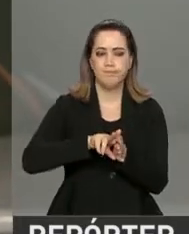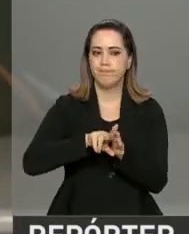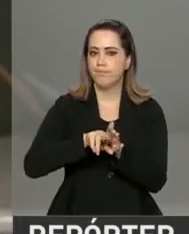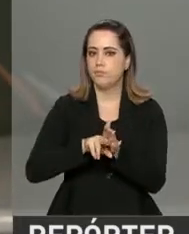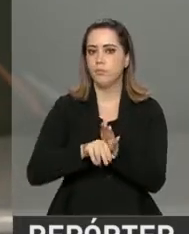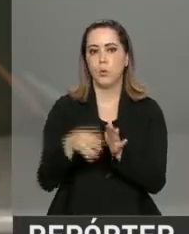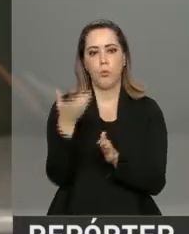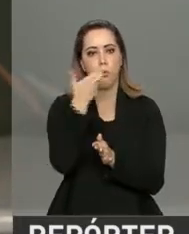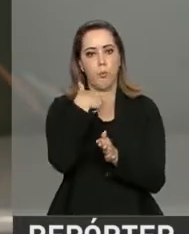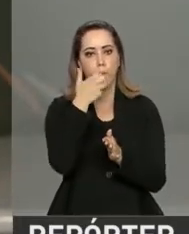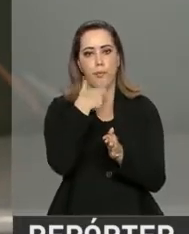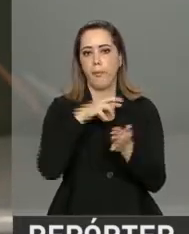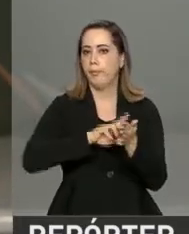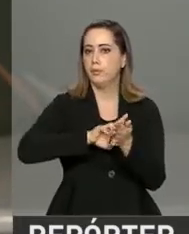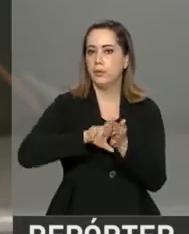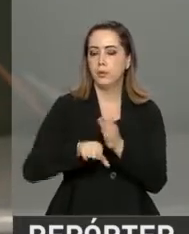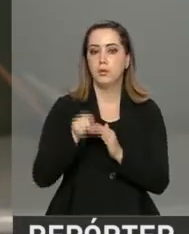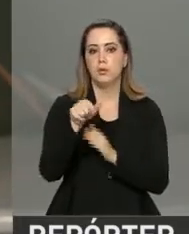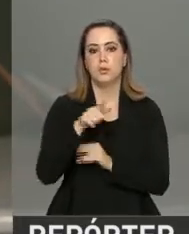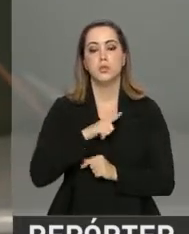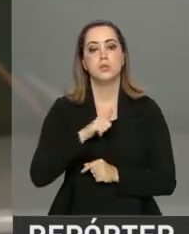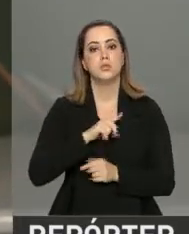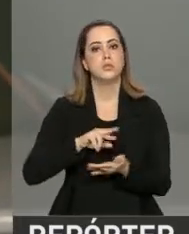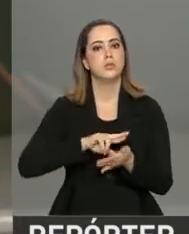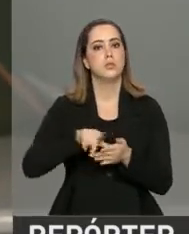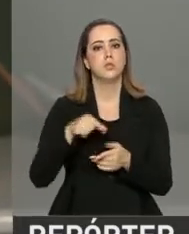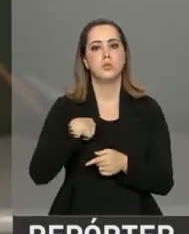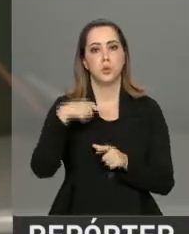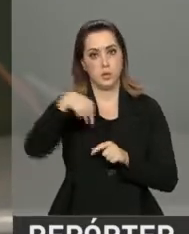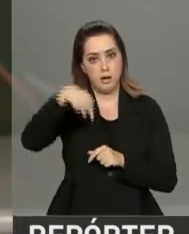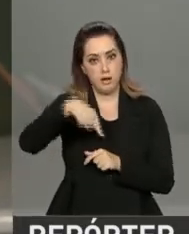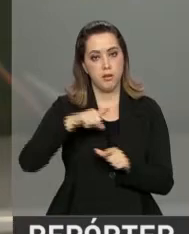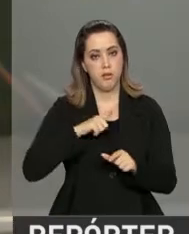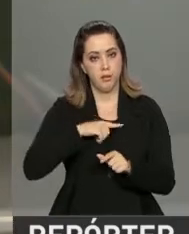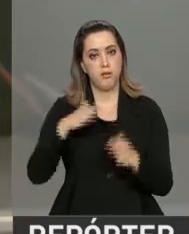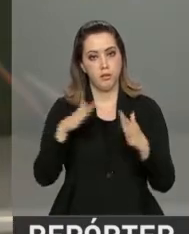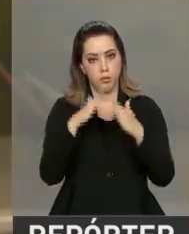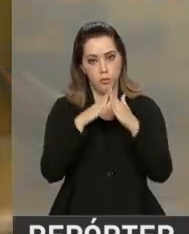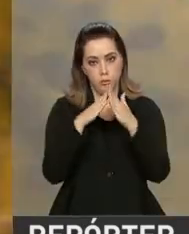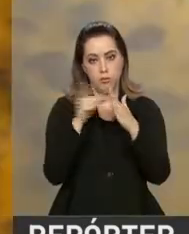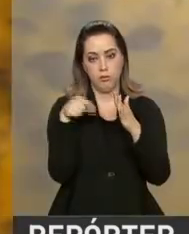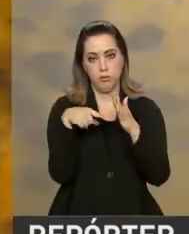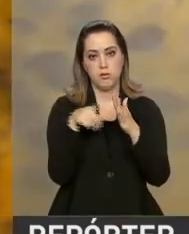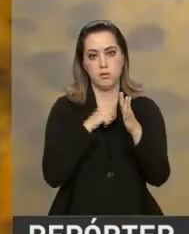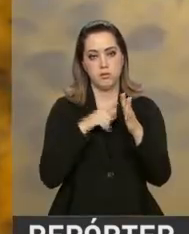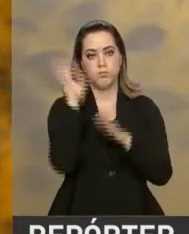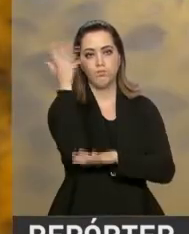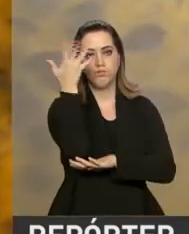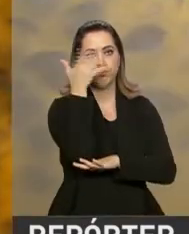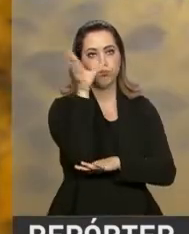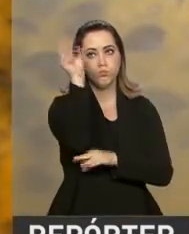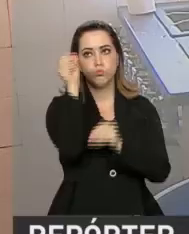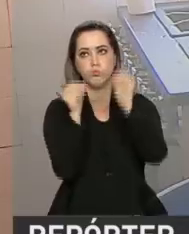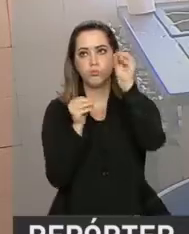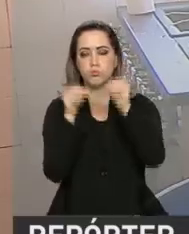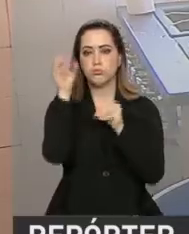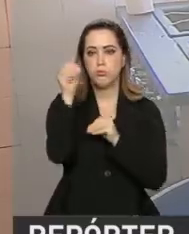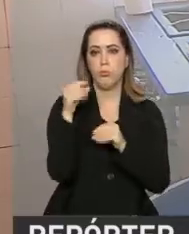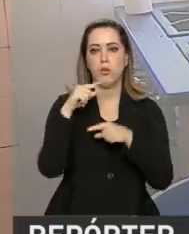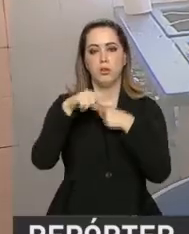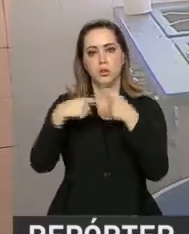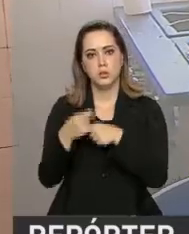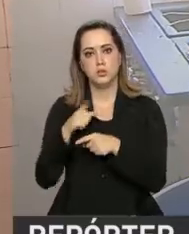maracujá goiaba é são frutos da região mesmo e traz pra trás de